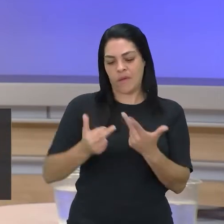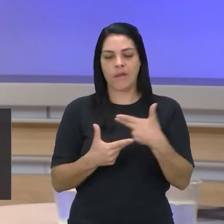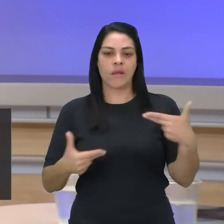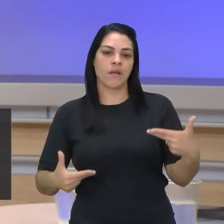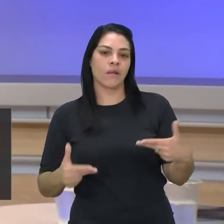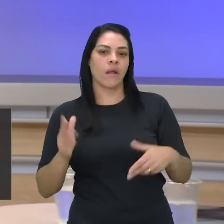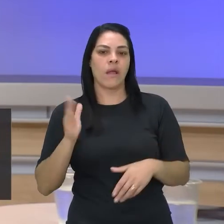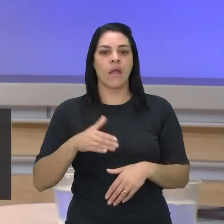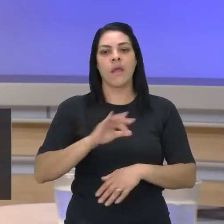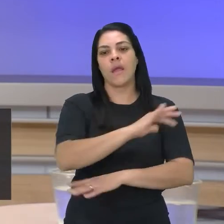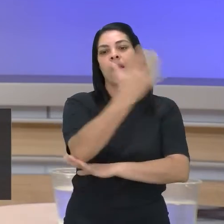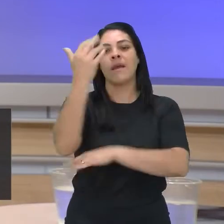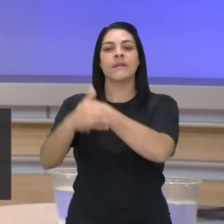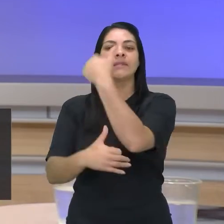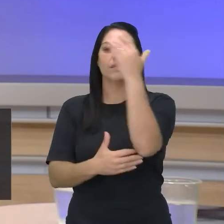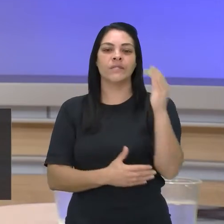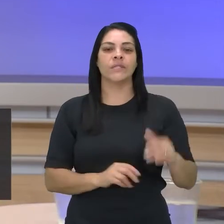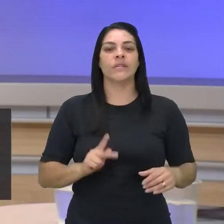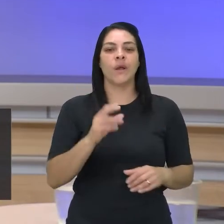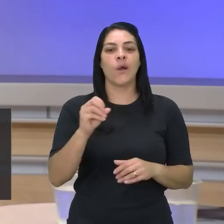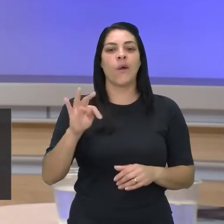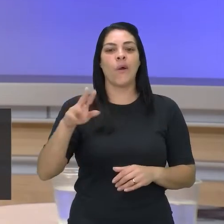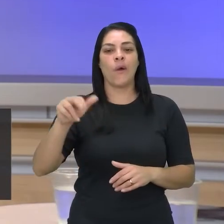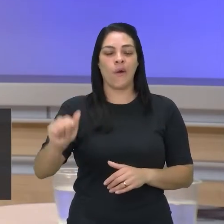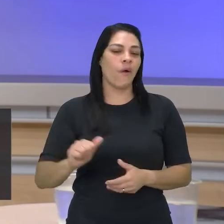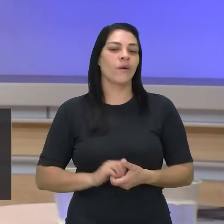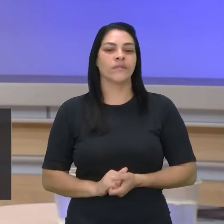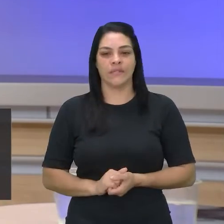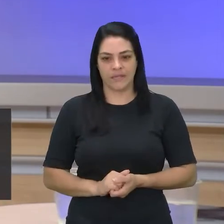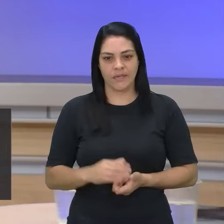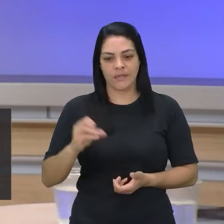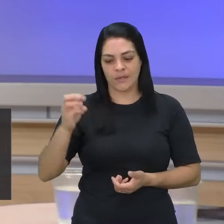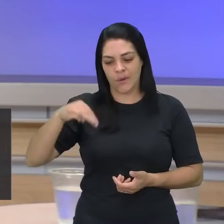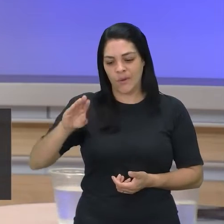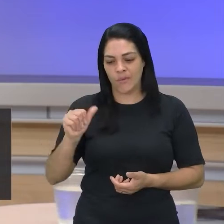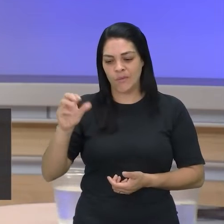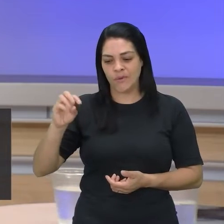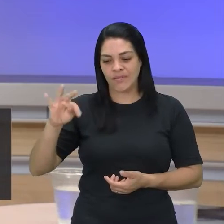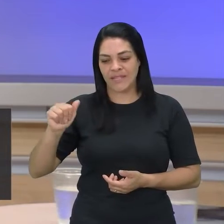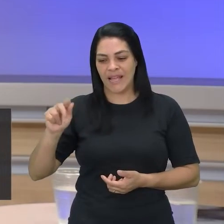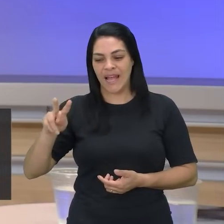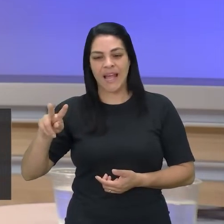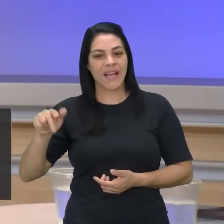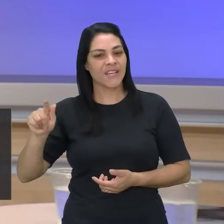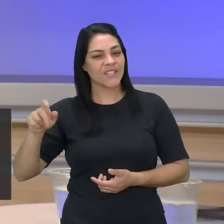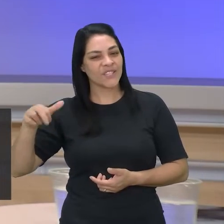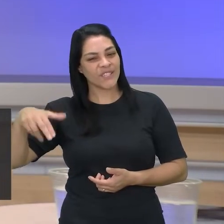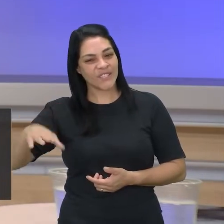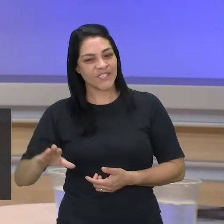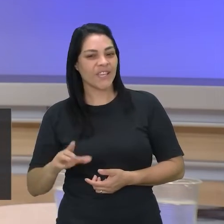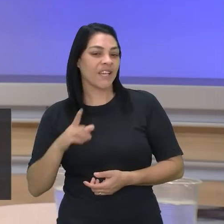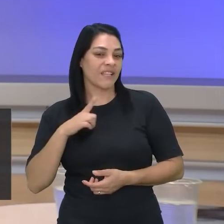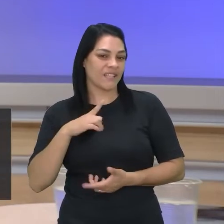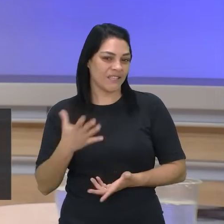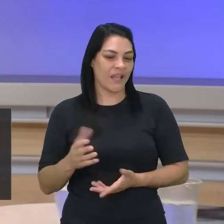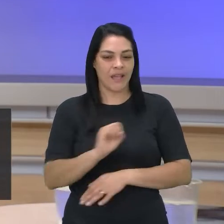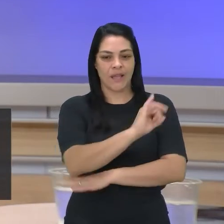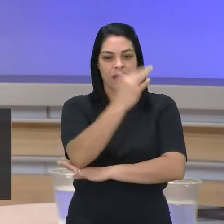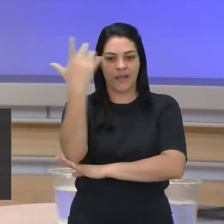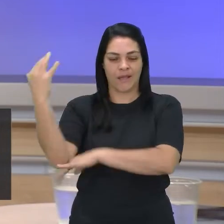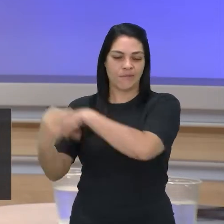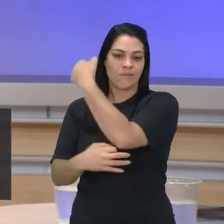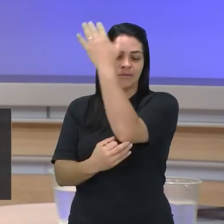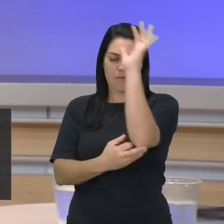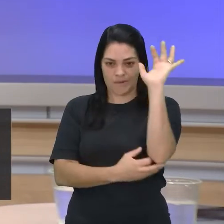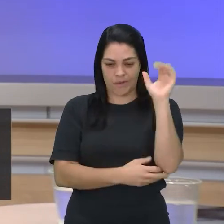o jardim, a horta, é a cisterna, a compostagem. Até a gente conseguir explicar que a nossa iniciativa tem a ver com plantio de floresta,